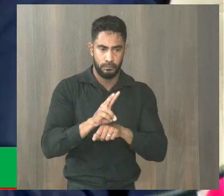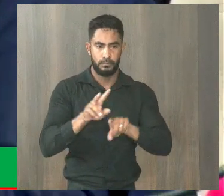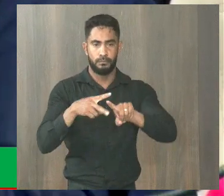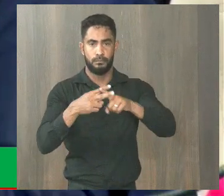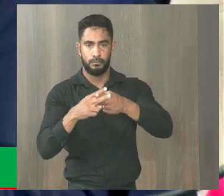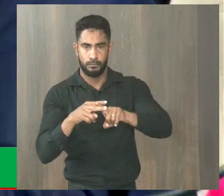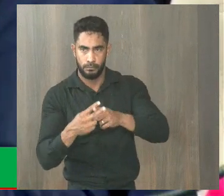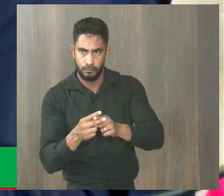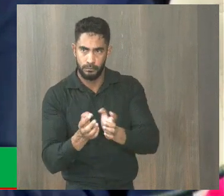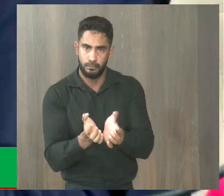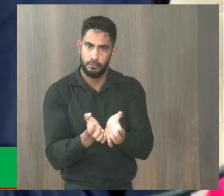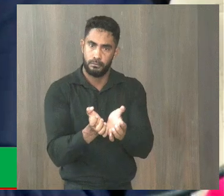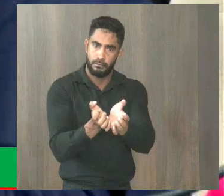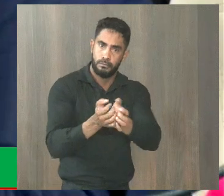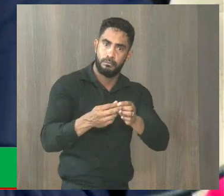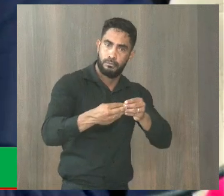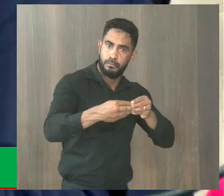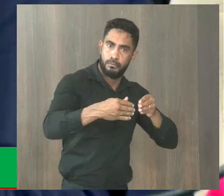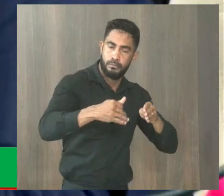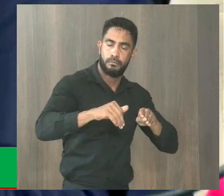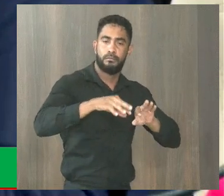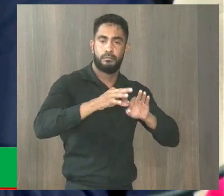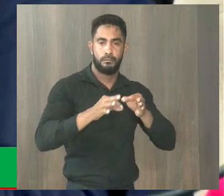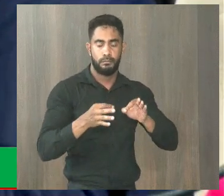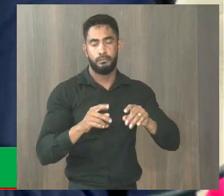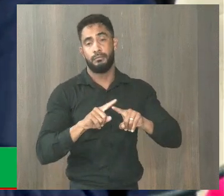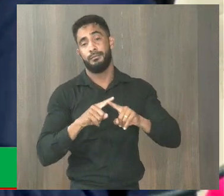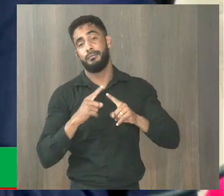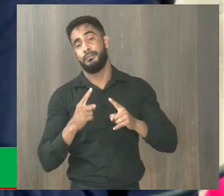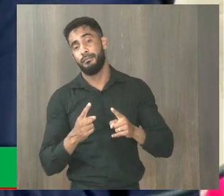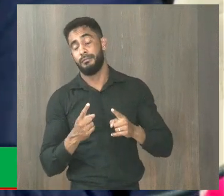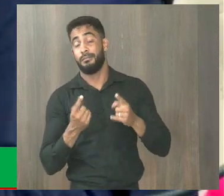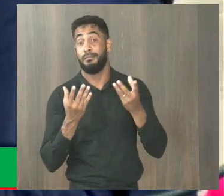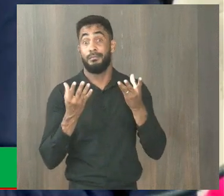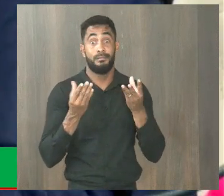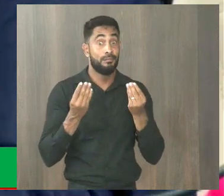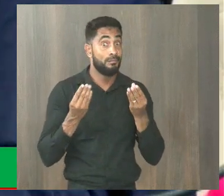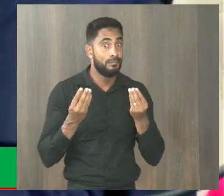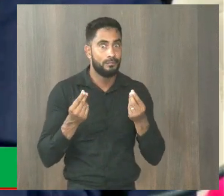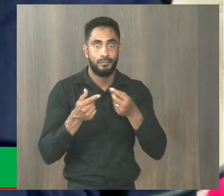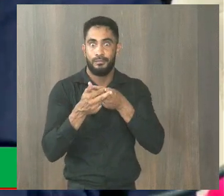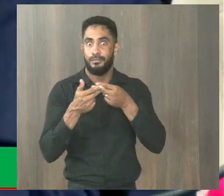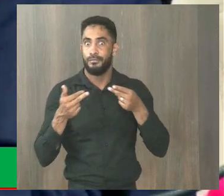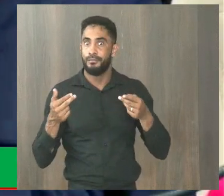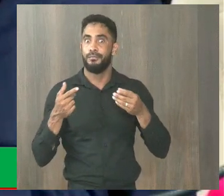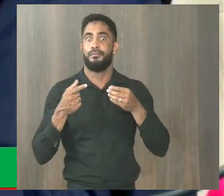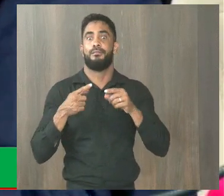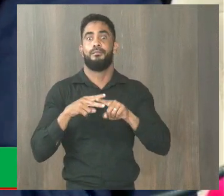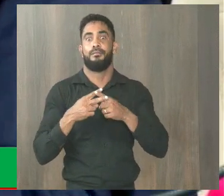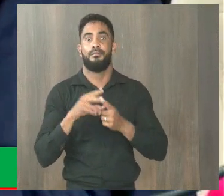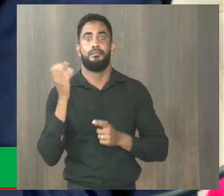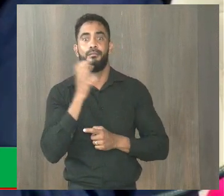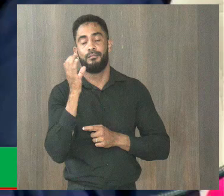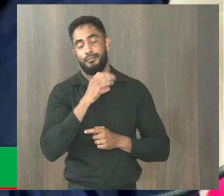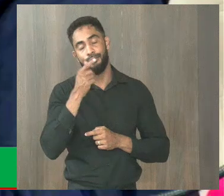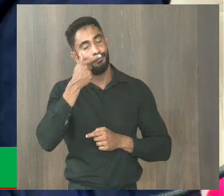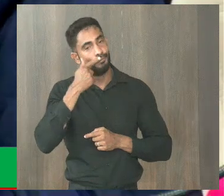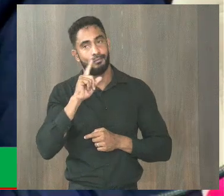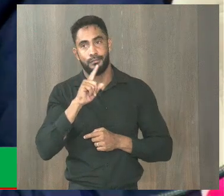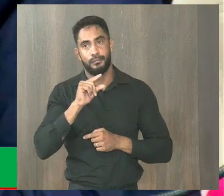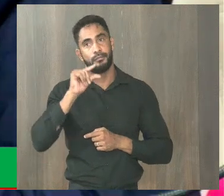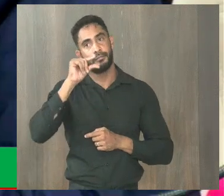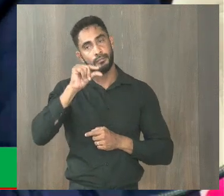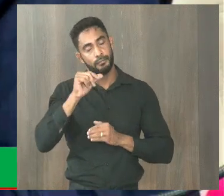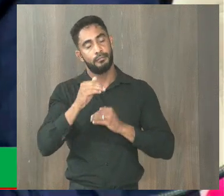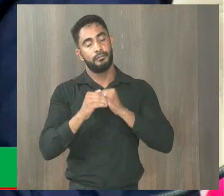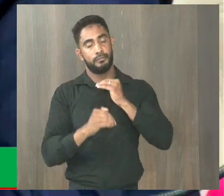que o município tem, mas infelizmente não dá conta de atender todo o município de uma vez só. Então isso tem que ter